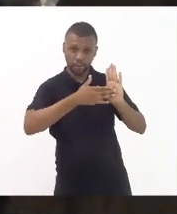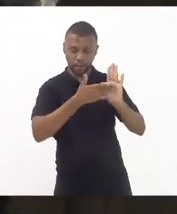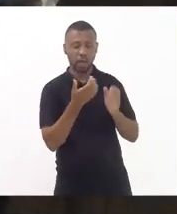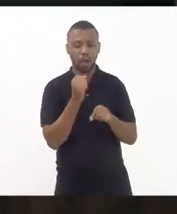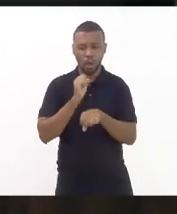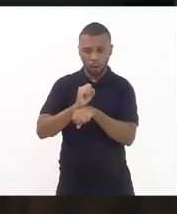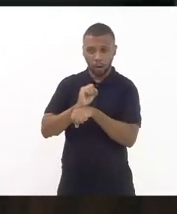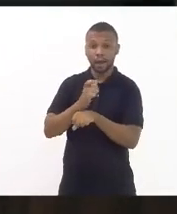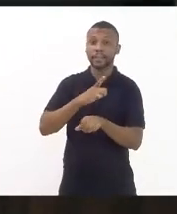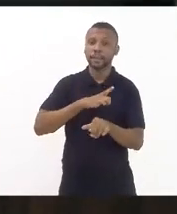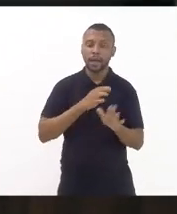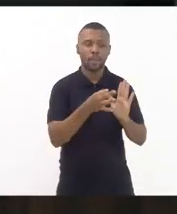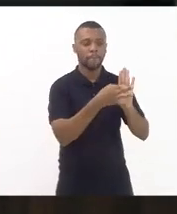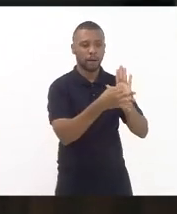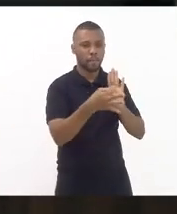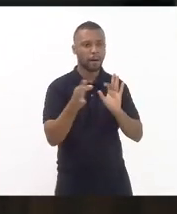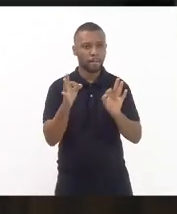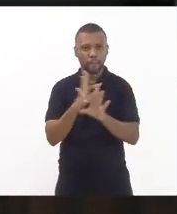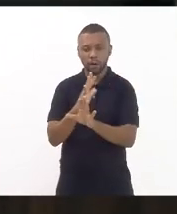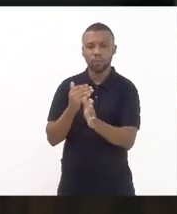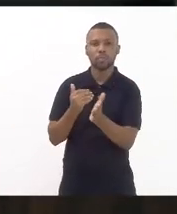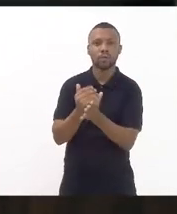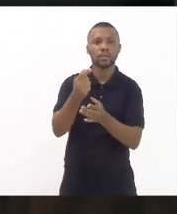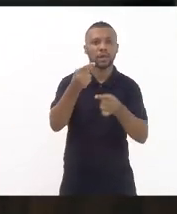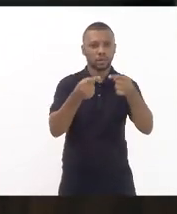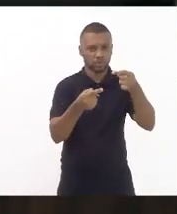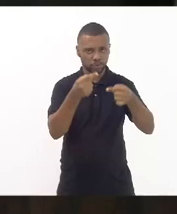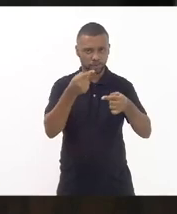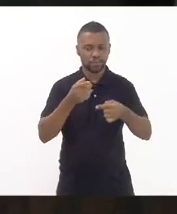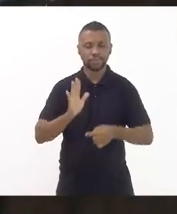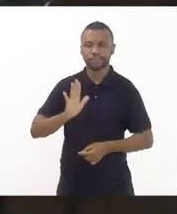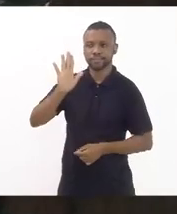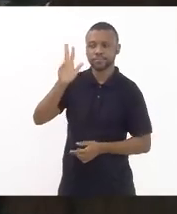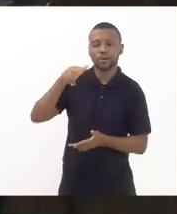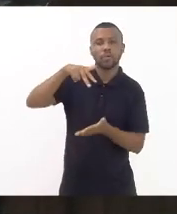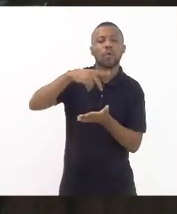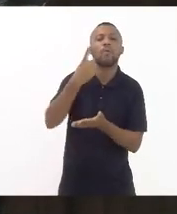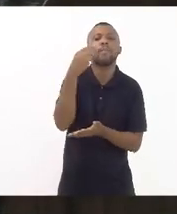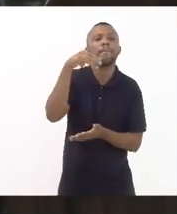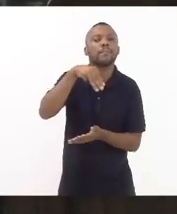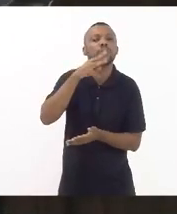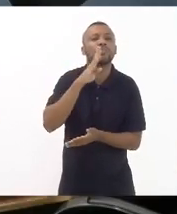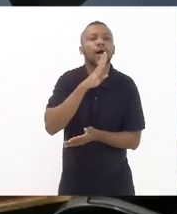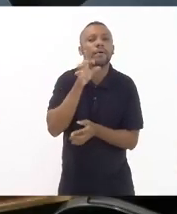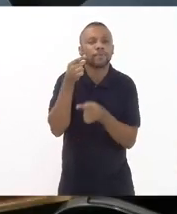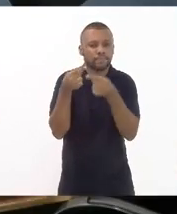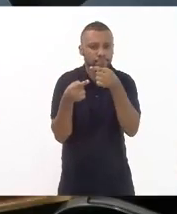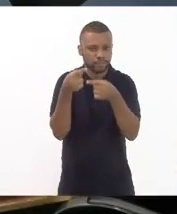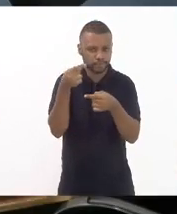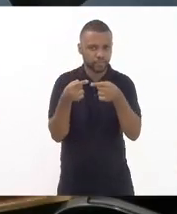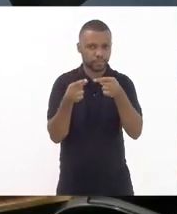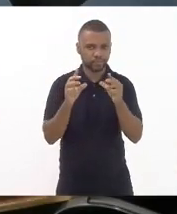Com os pareceres emitidos em discussão. É uma discussão de um minuto.